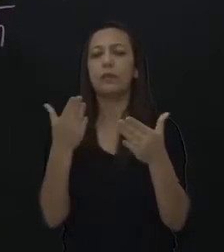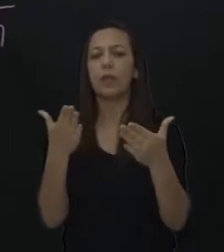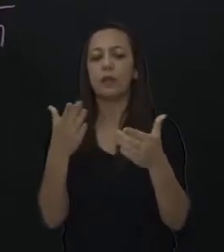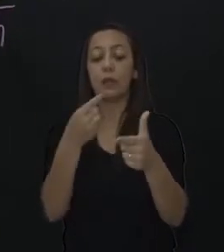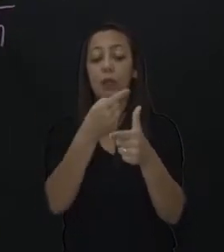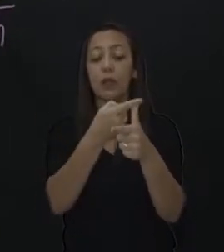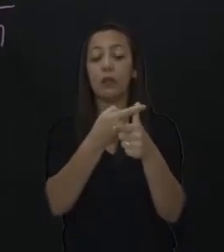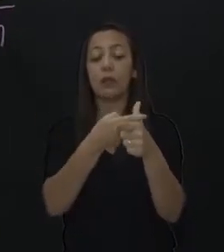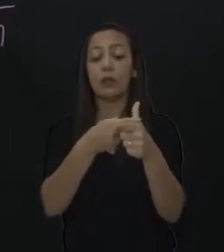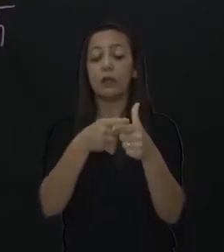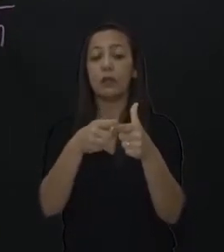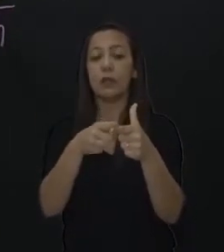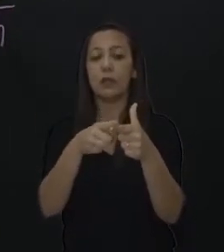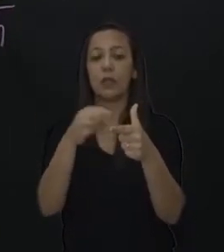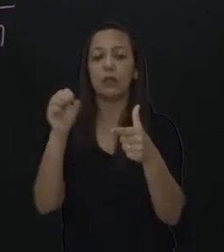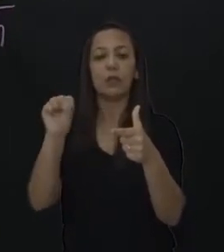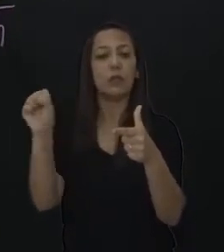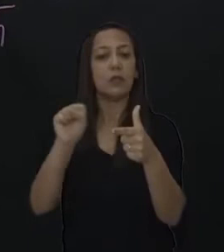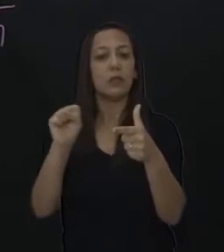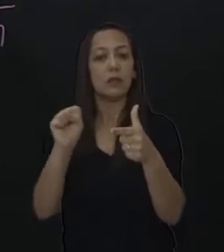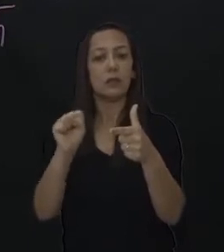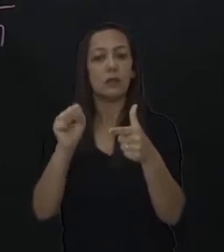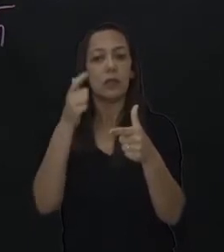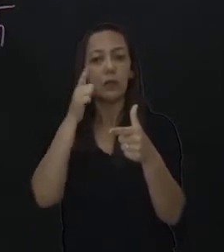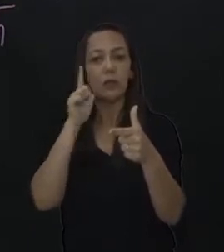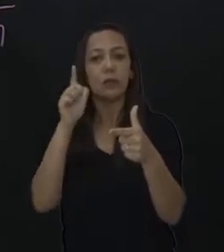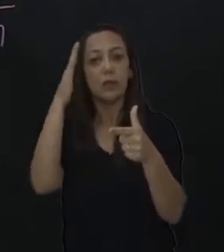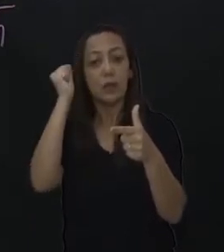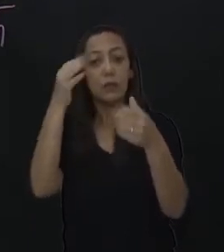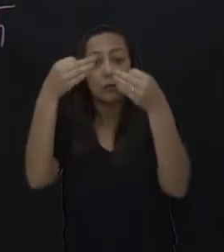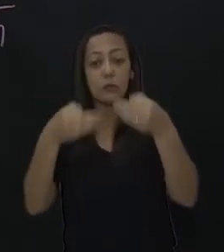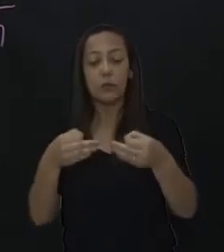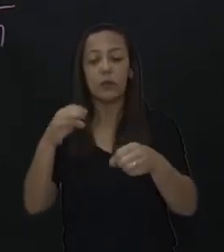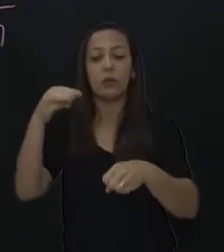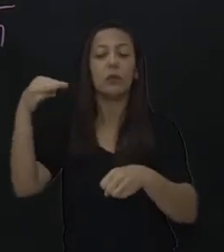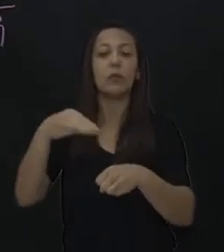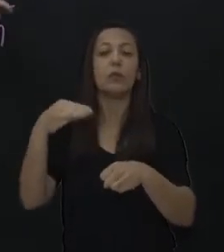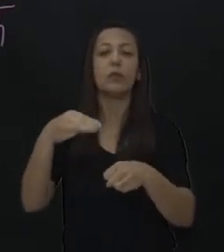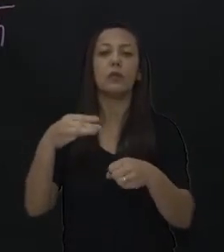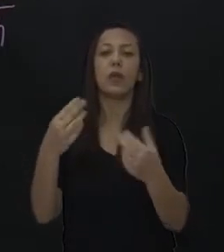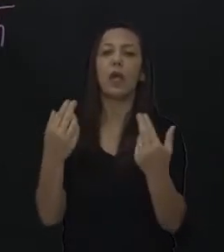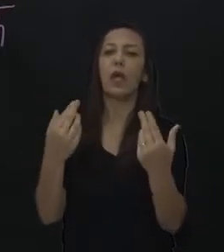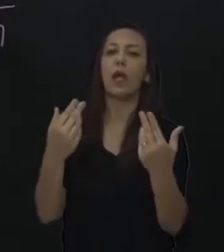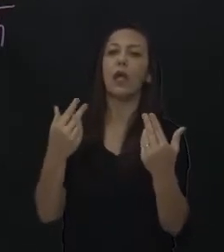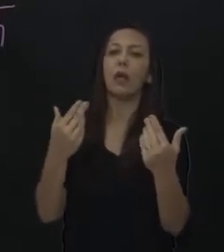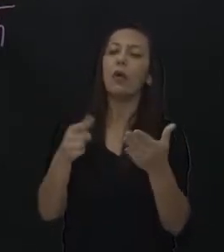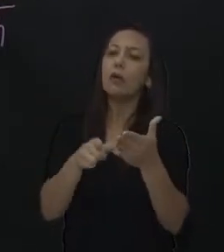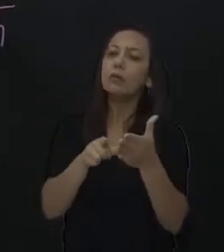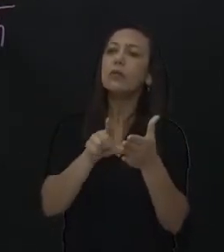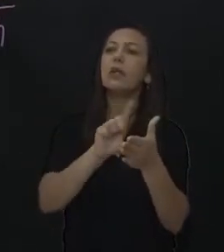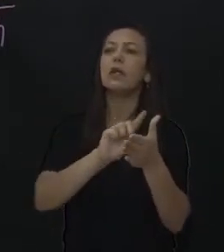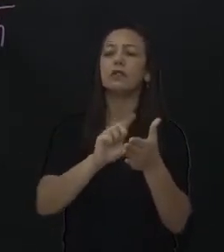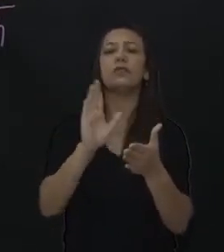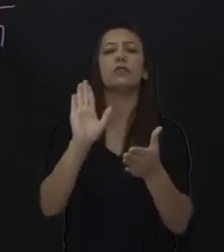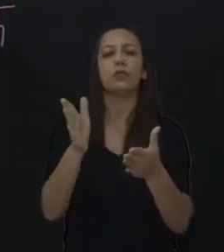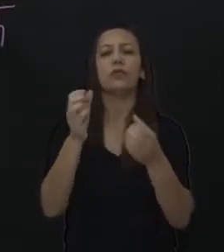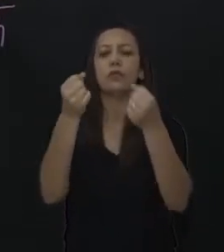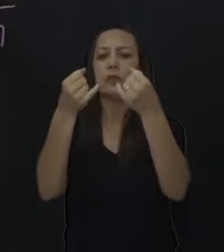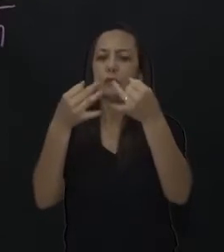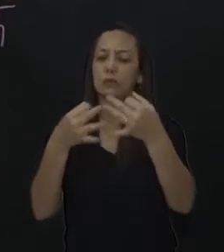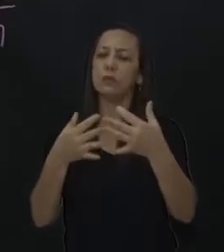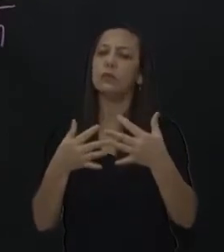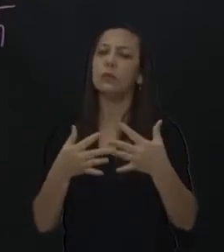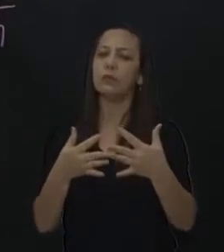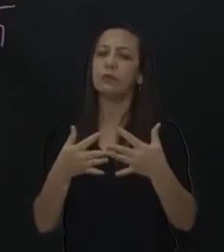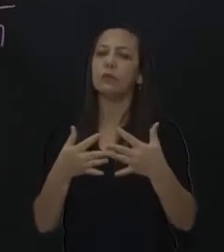essa divisão de segundos para chegar em minutos obedece à mesma ideia de repente, a